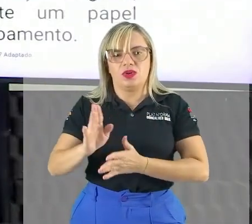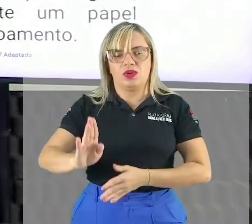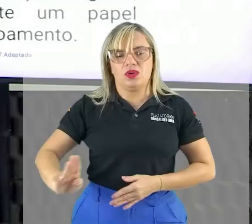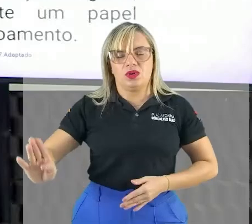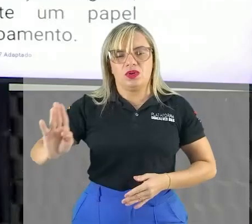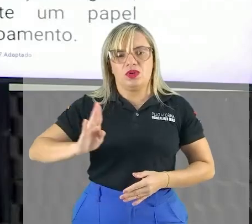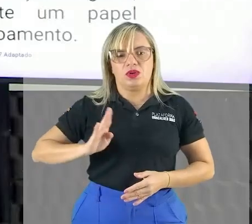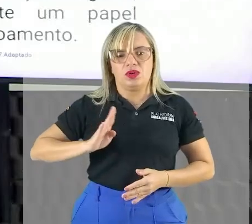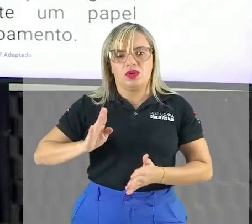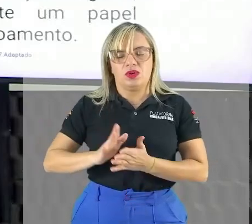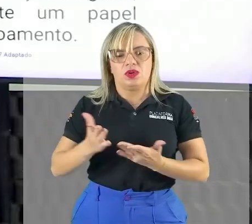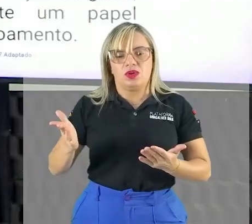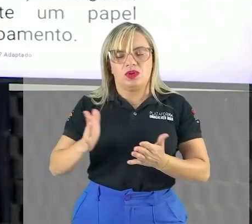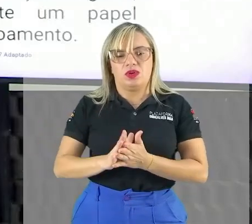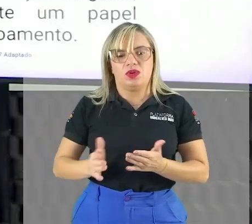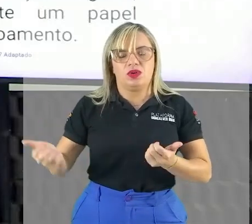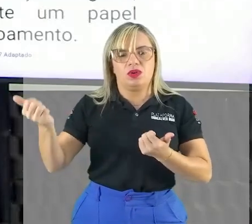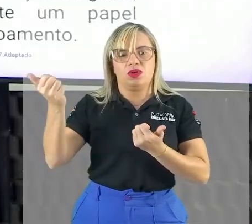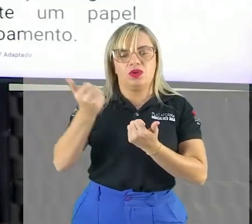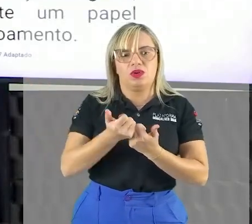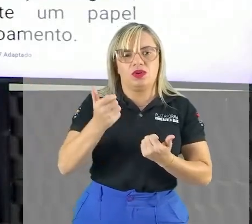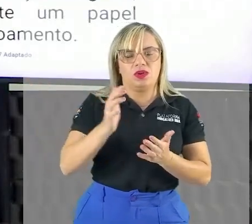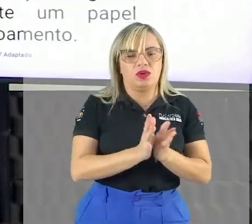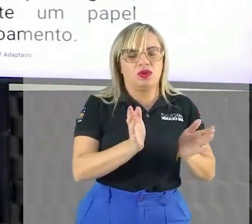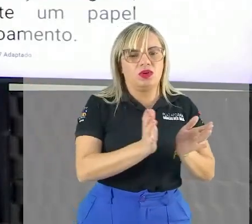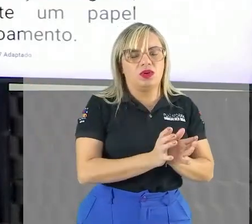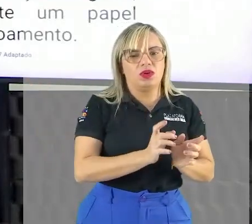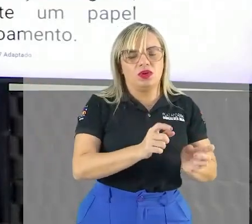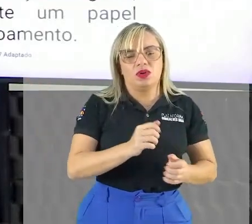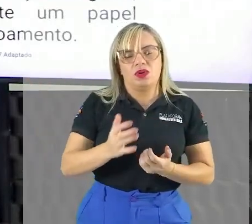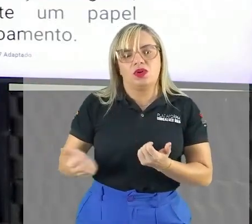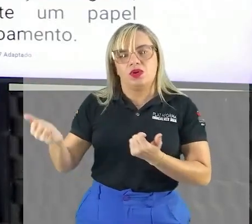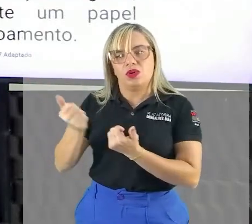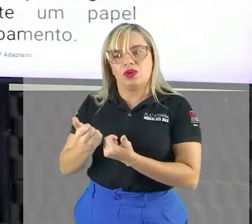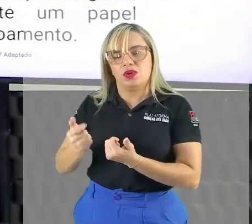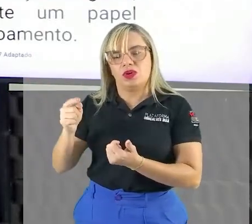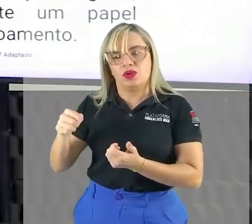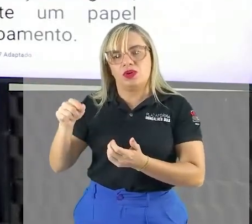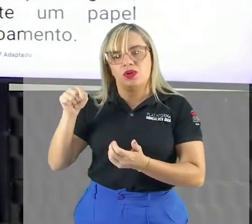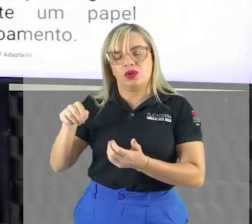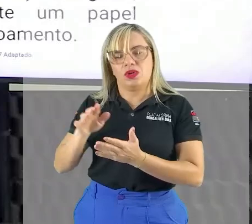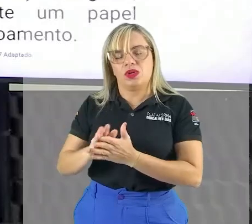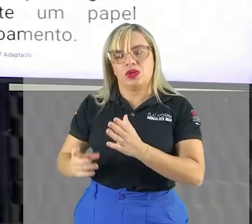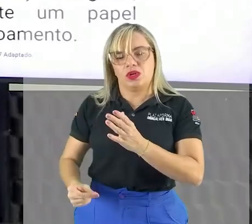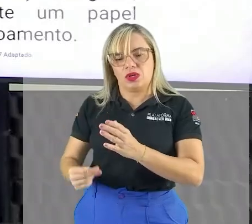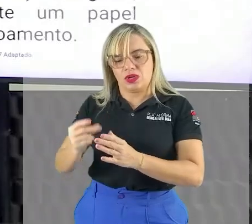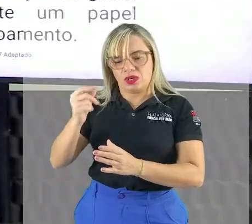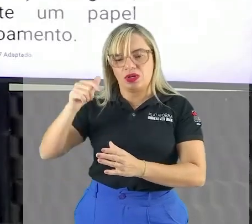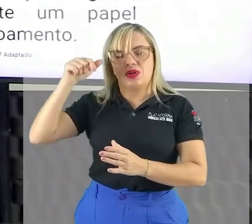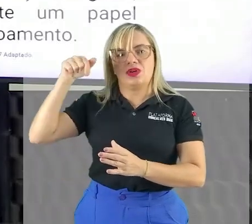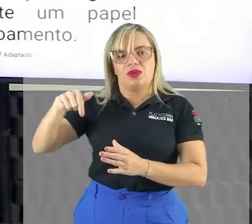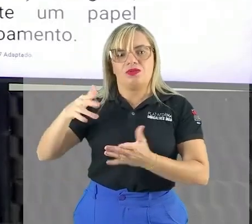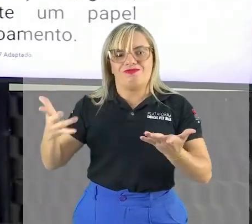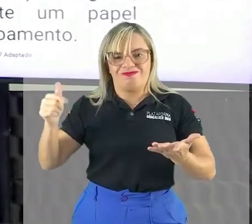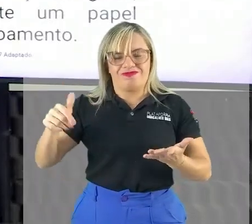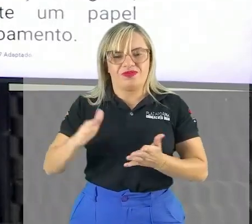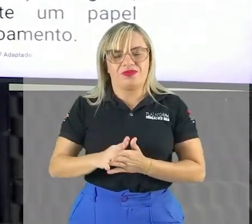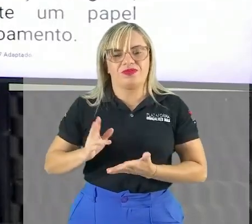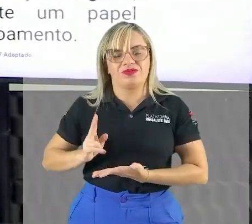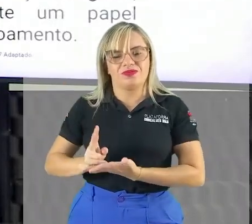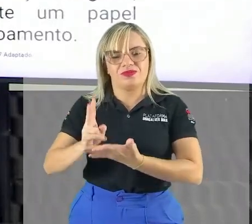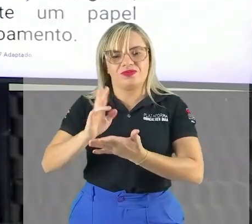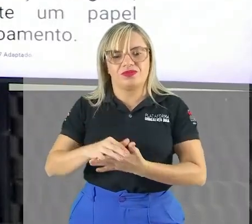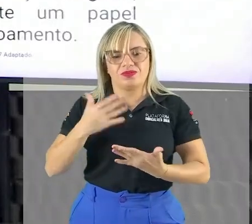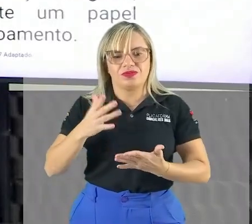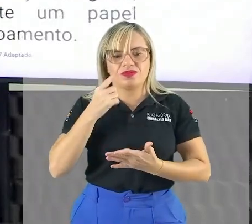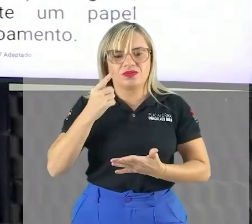da substituição do modo de produção feudal por modo de produção capitalista. Vamos lá para a nossa questão. Enem 2017. Mas era